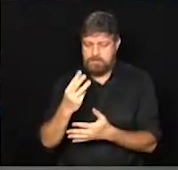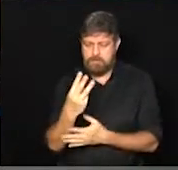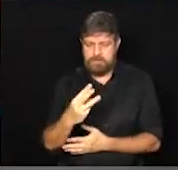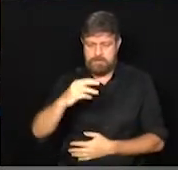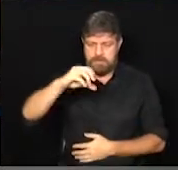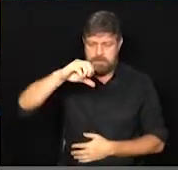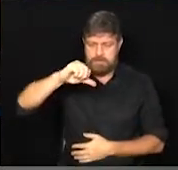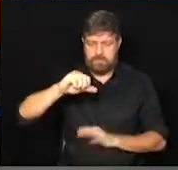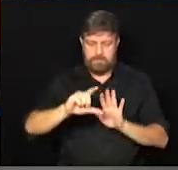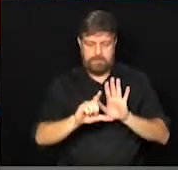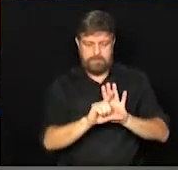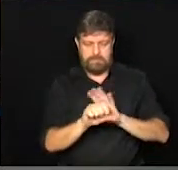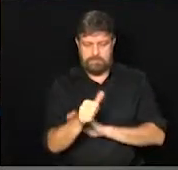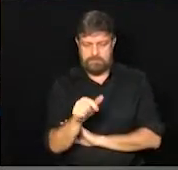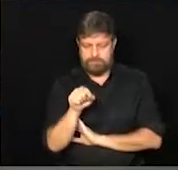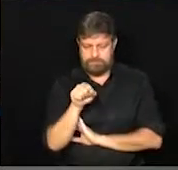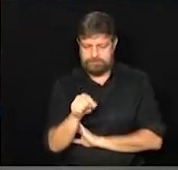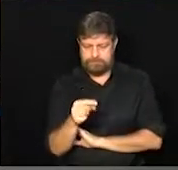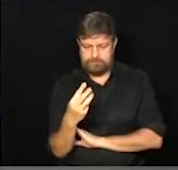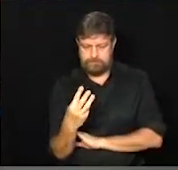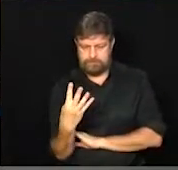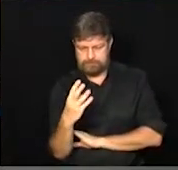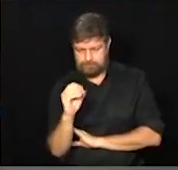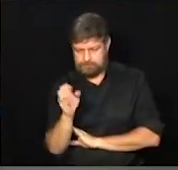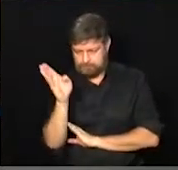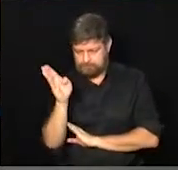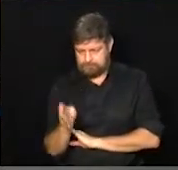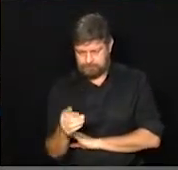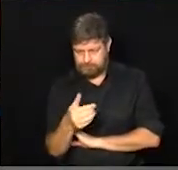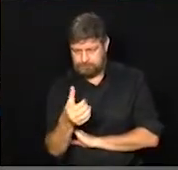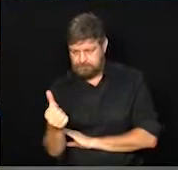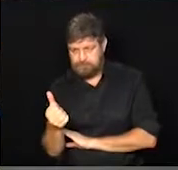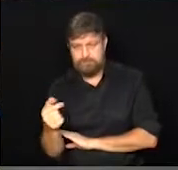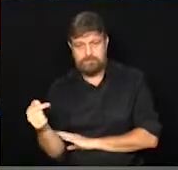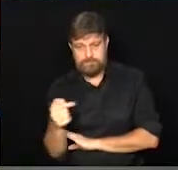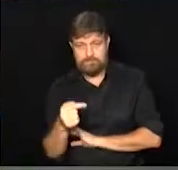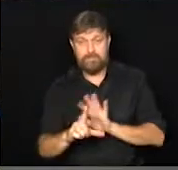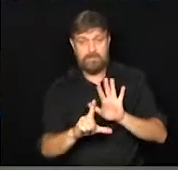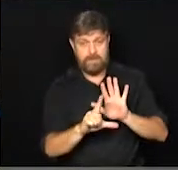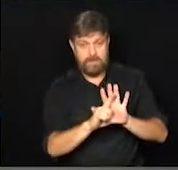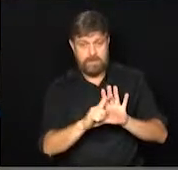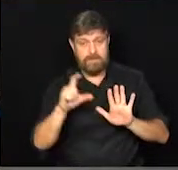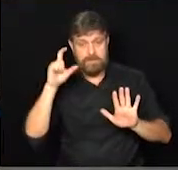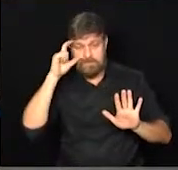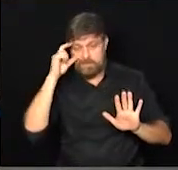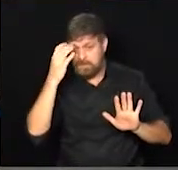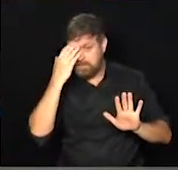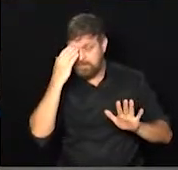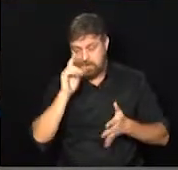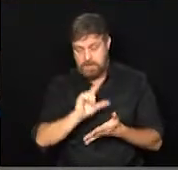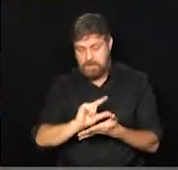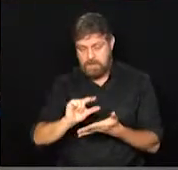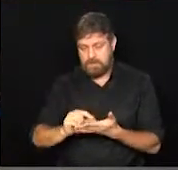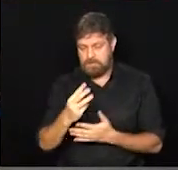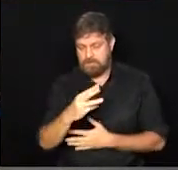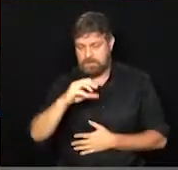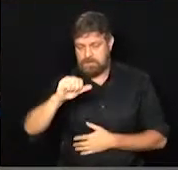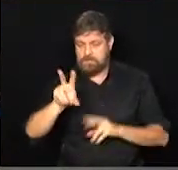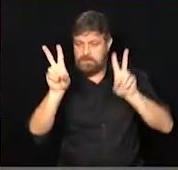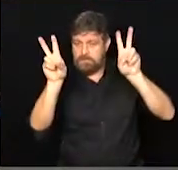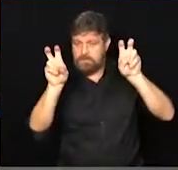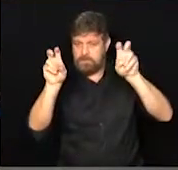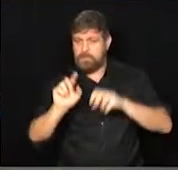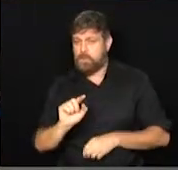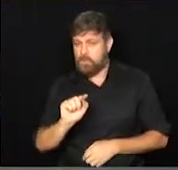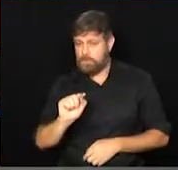da Lei 11.340, de 2006, que é a Lei Maria da Penha. O artigo 39 diz o seguinte: